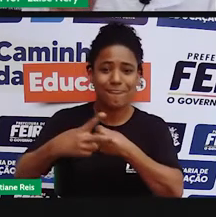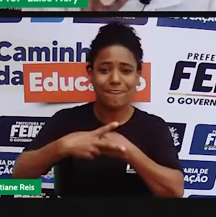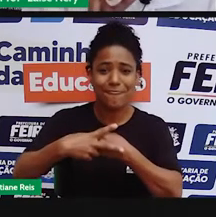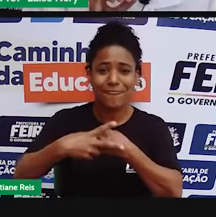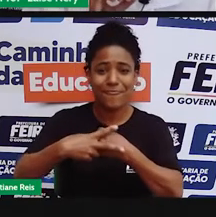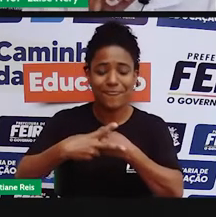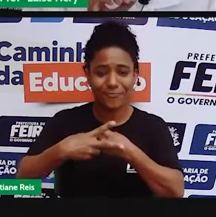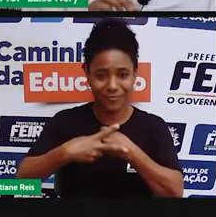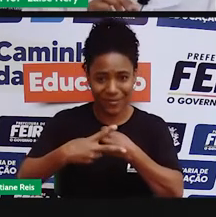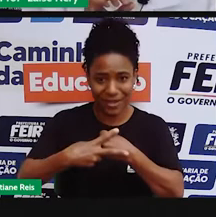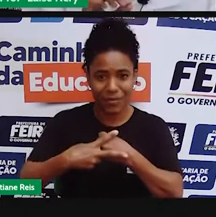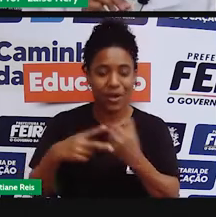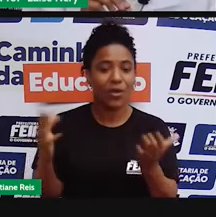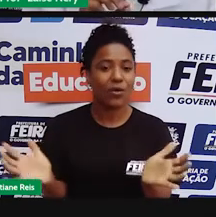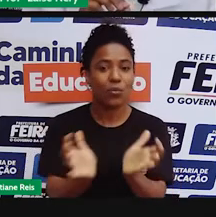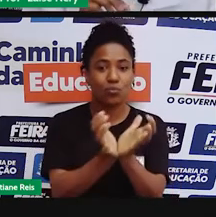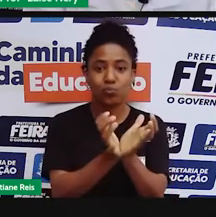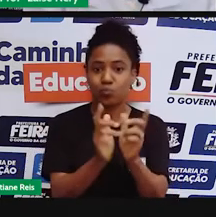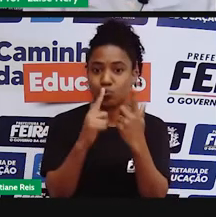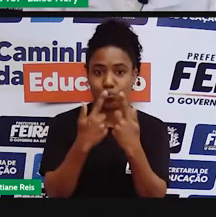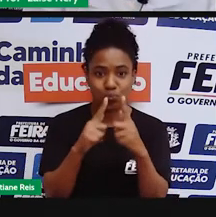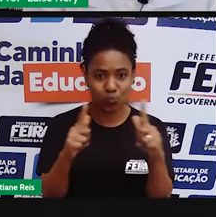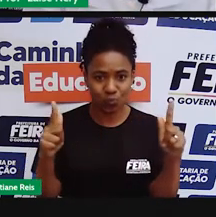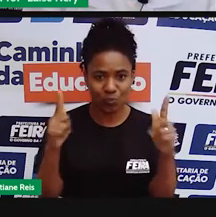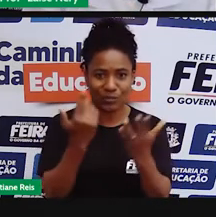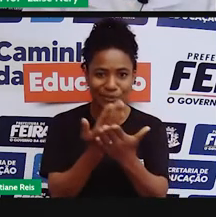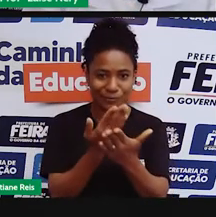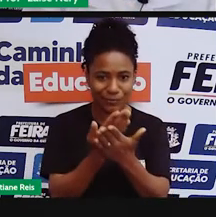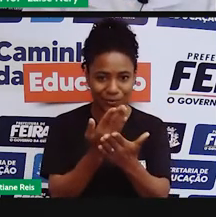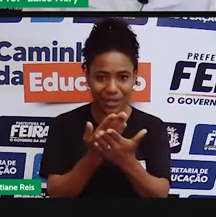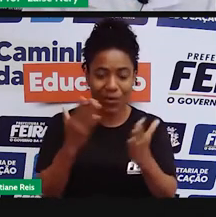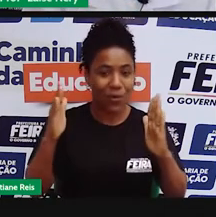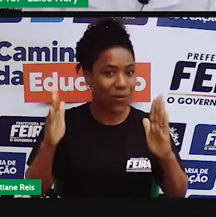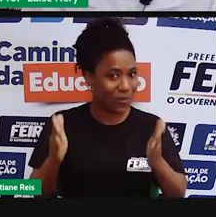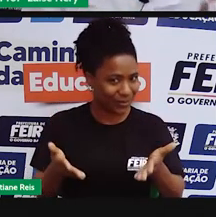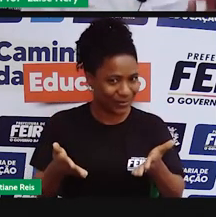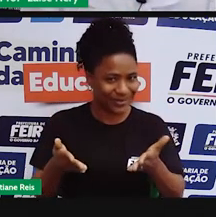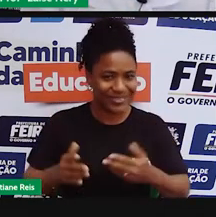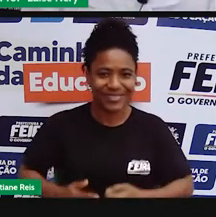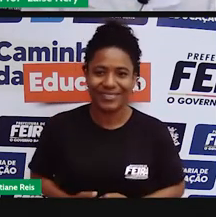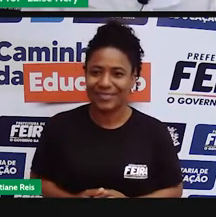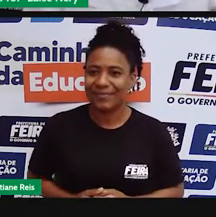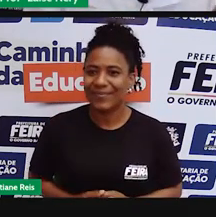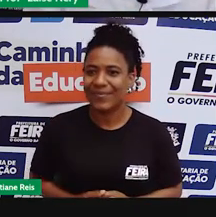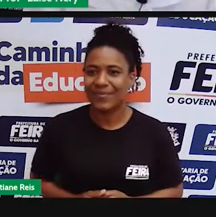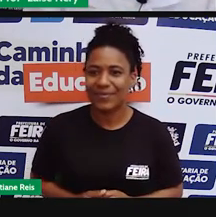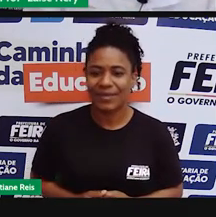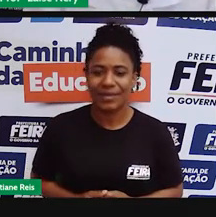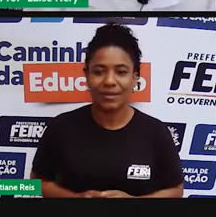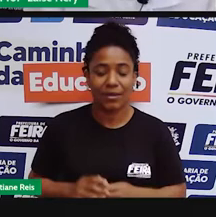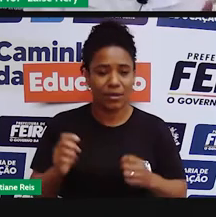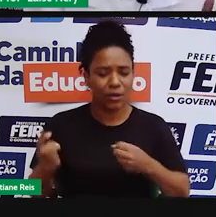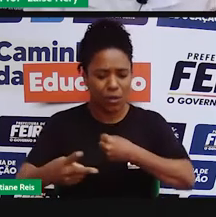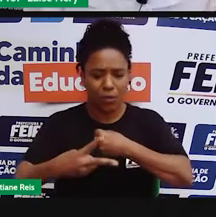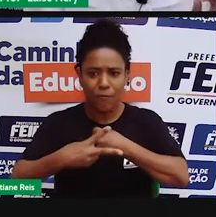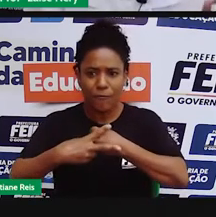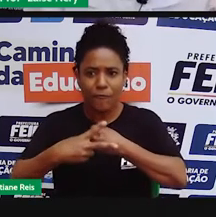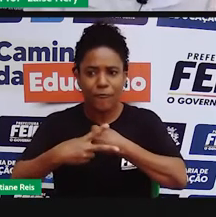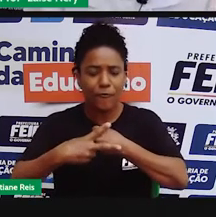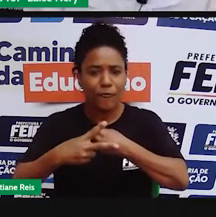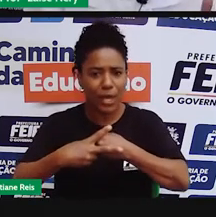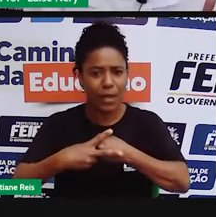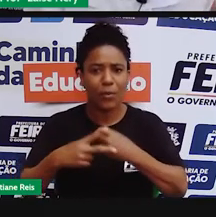gramatical que nós vamos estudar hoje. Os verbos são palavras que